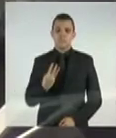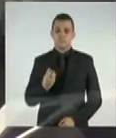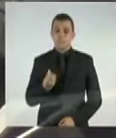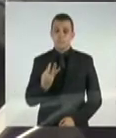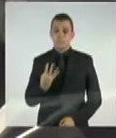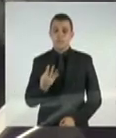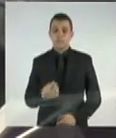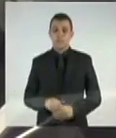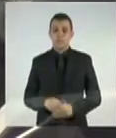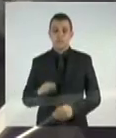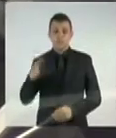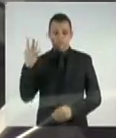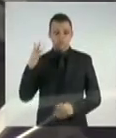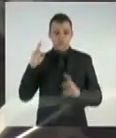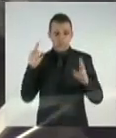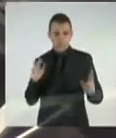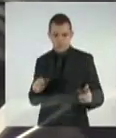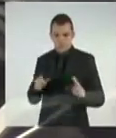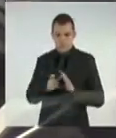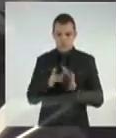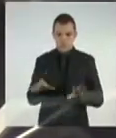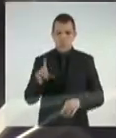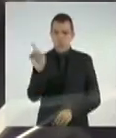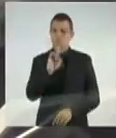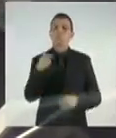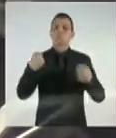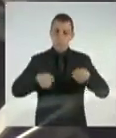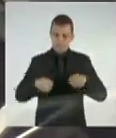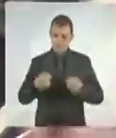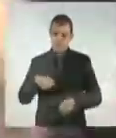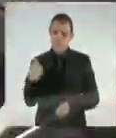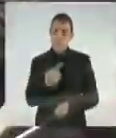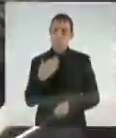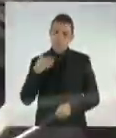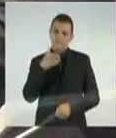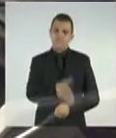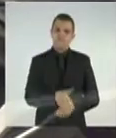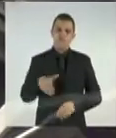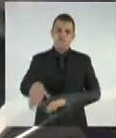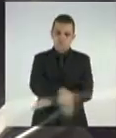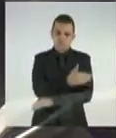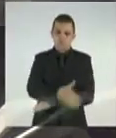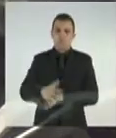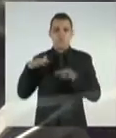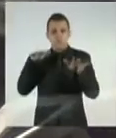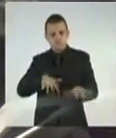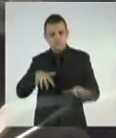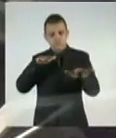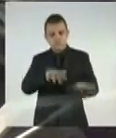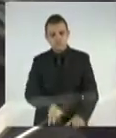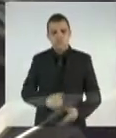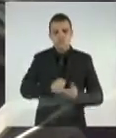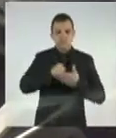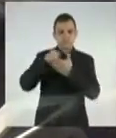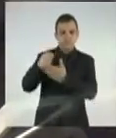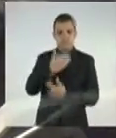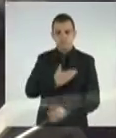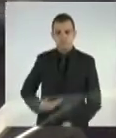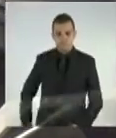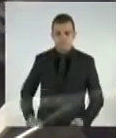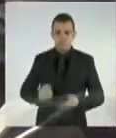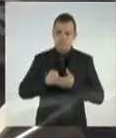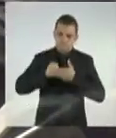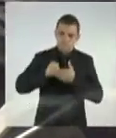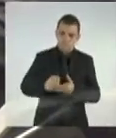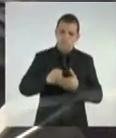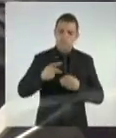É preciso que a gente vá para a rua, defenda esse governo, defenda a Petrobras, que é um